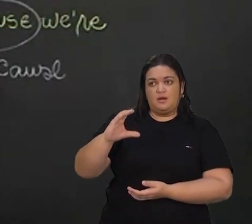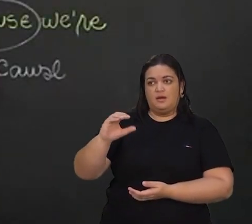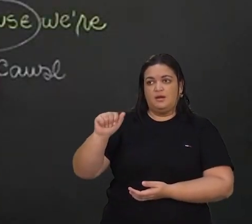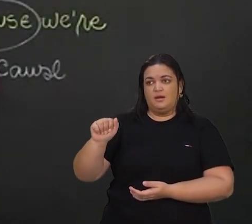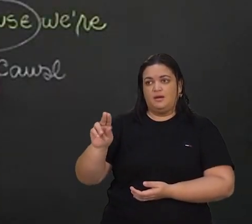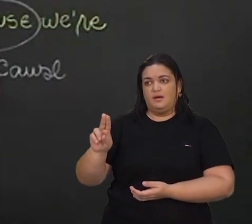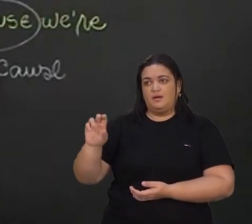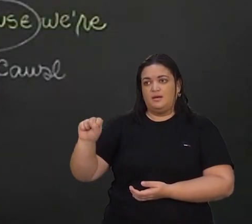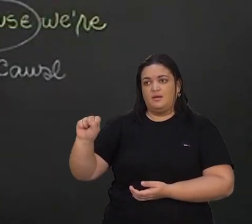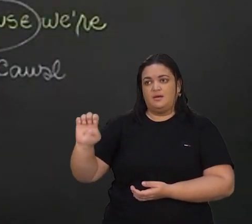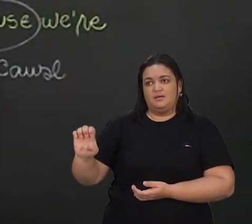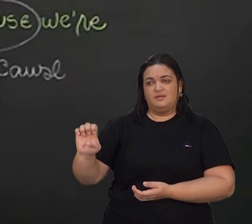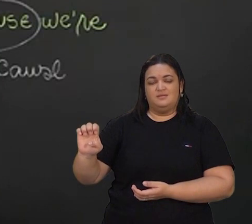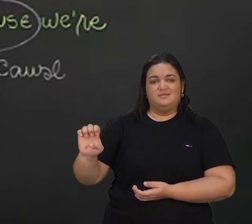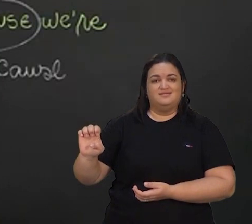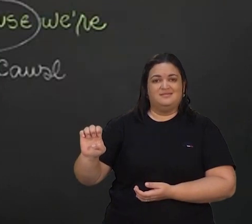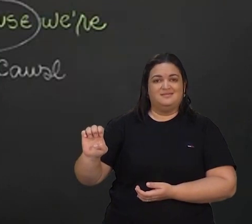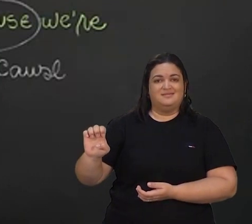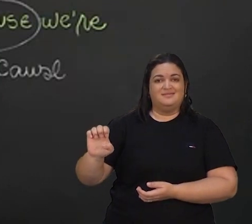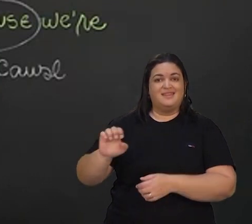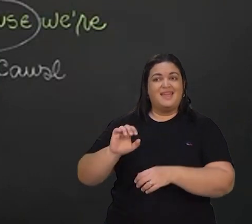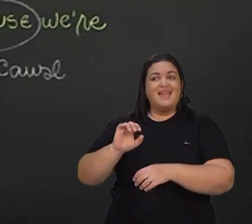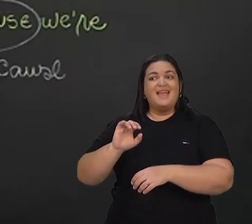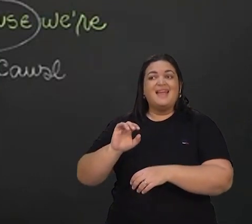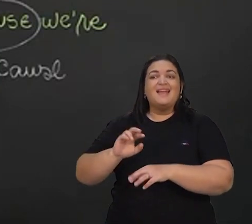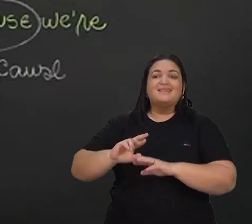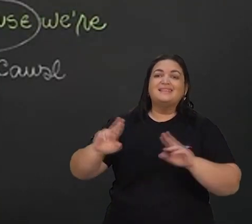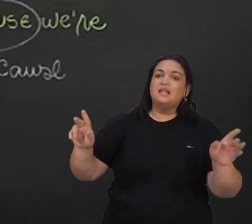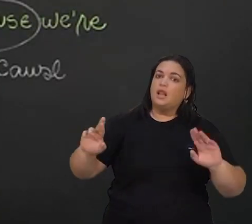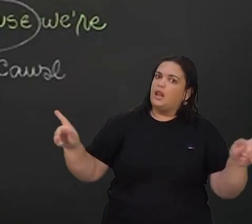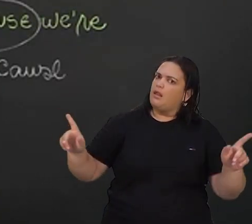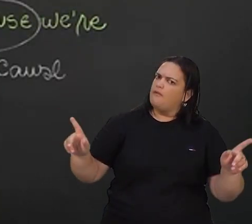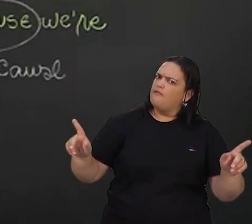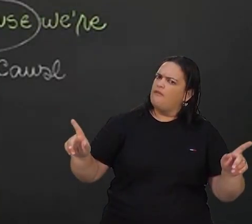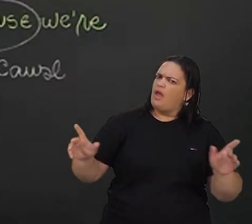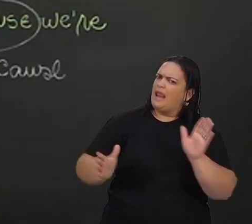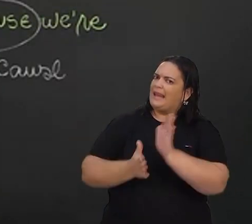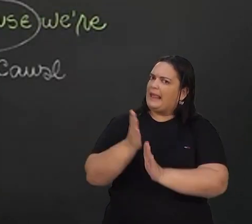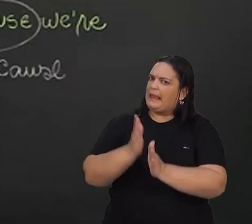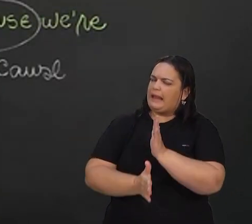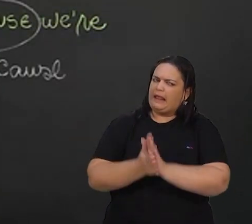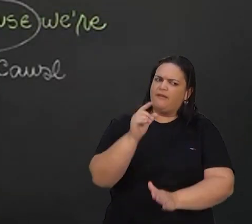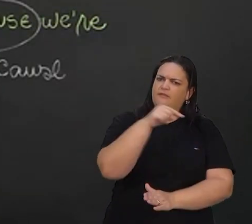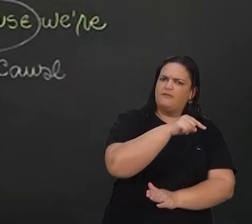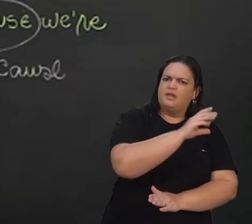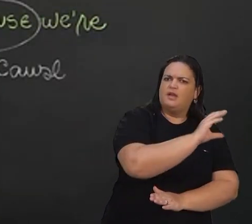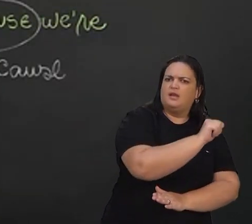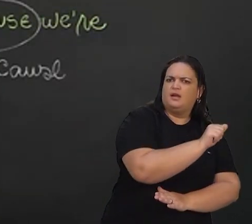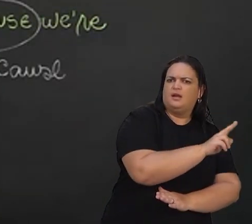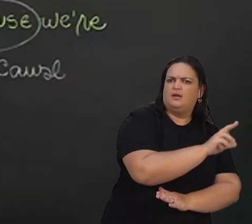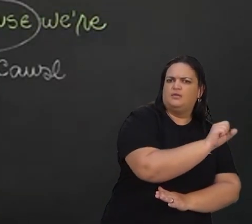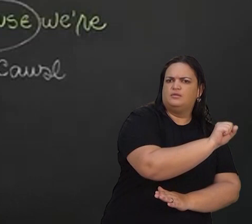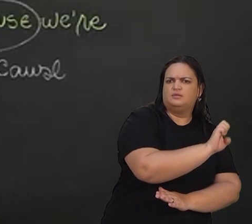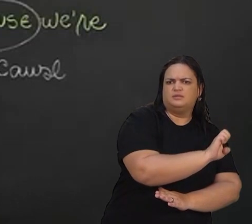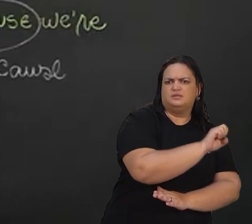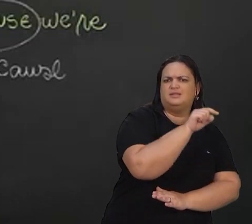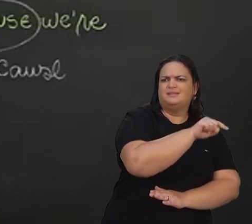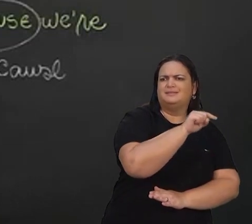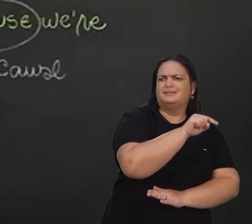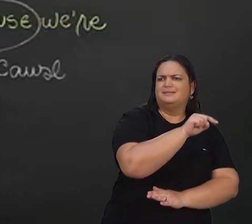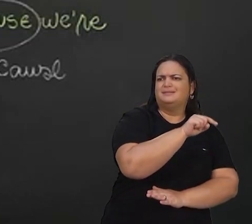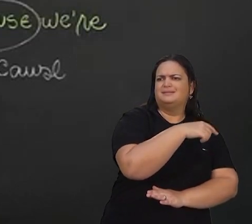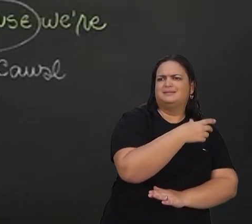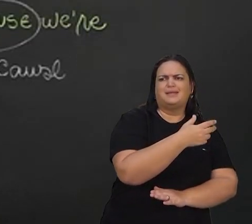aqui ó, o cause é diferente do cause. Aqui eu tenho uma palavra que